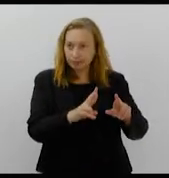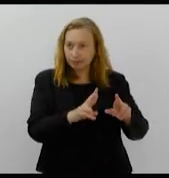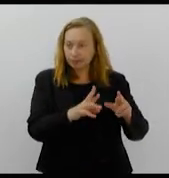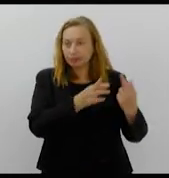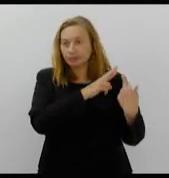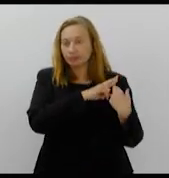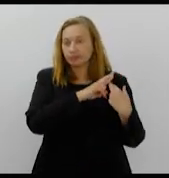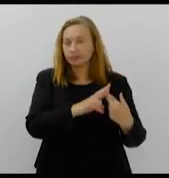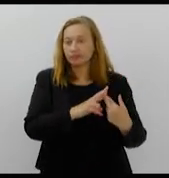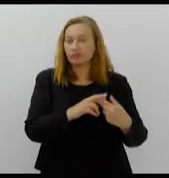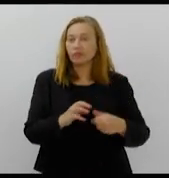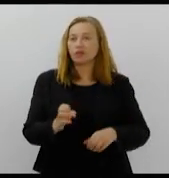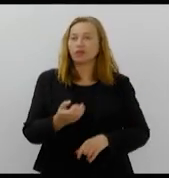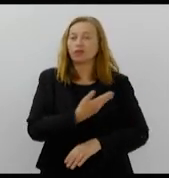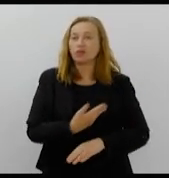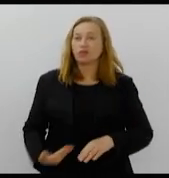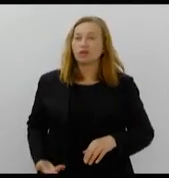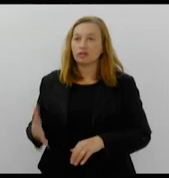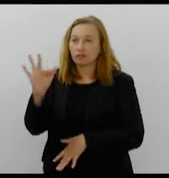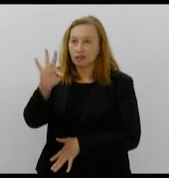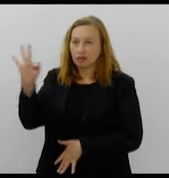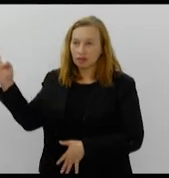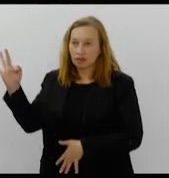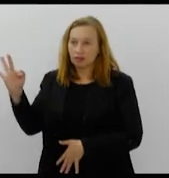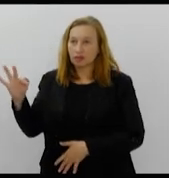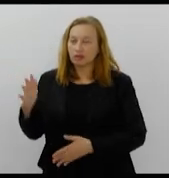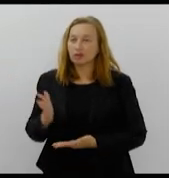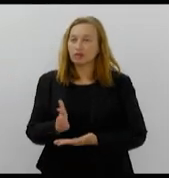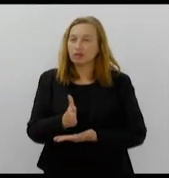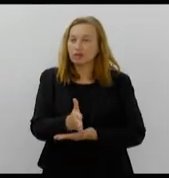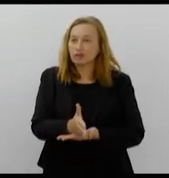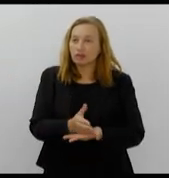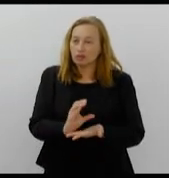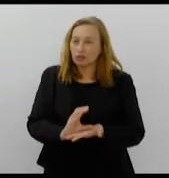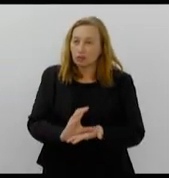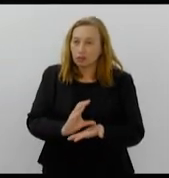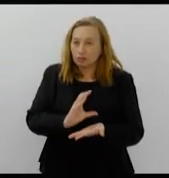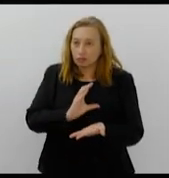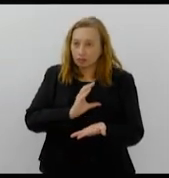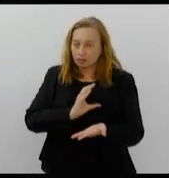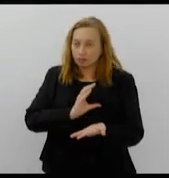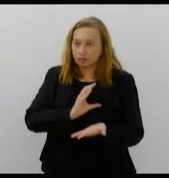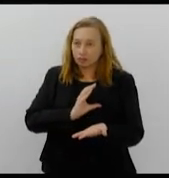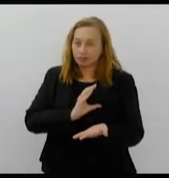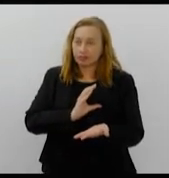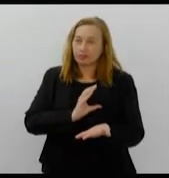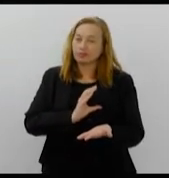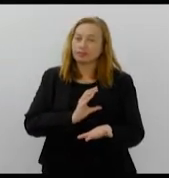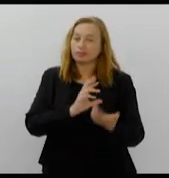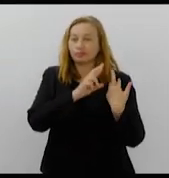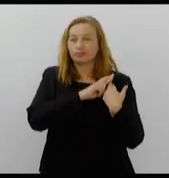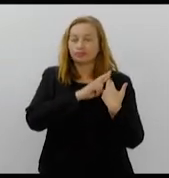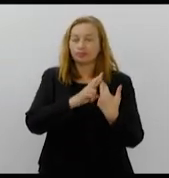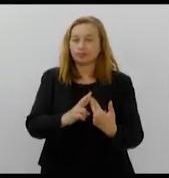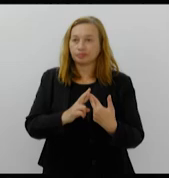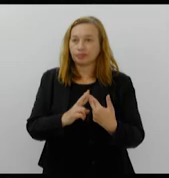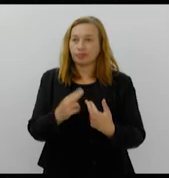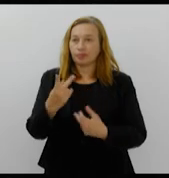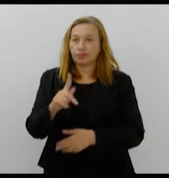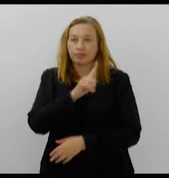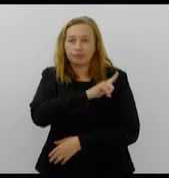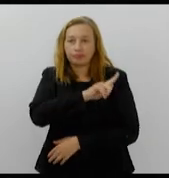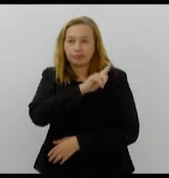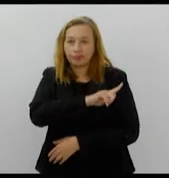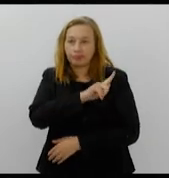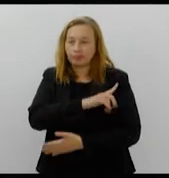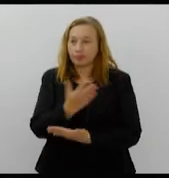deste momento faz o seu fatiamento para entregar a responsabilidade da sua gestão